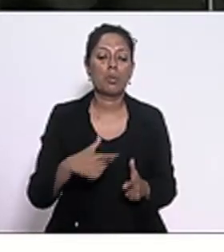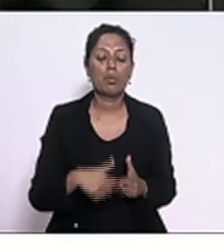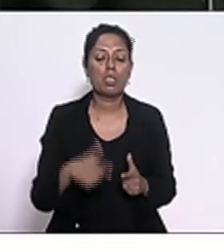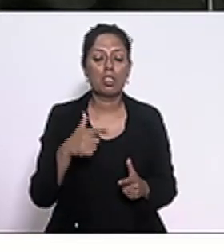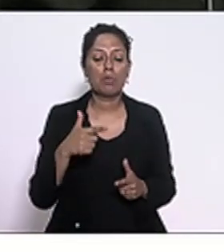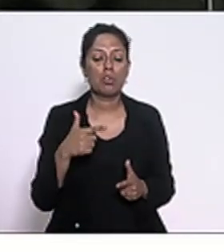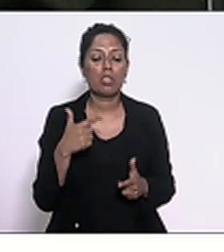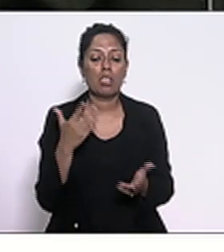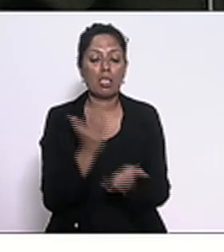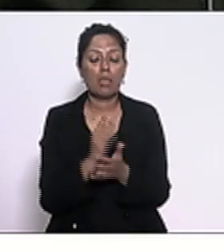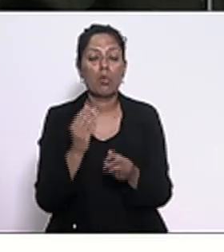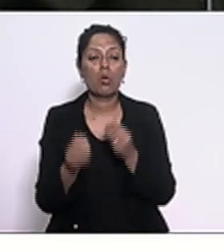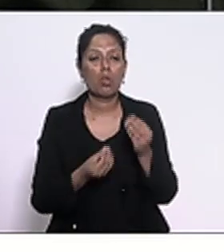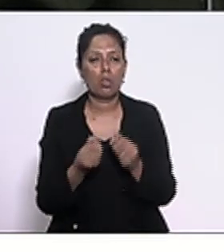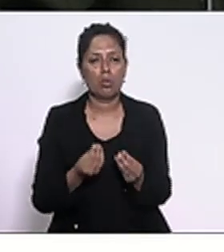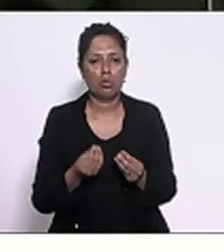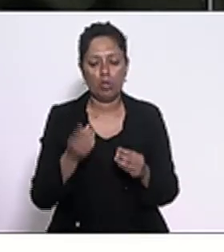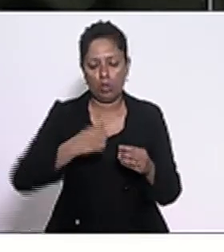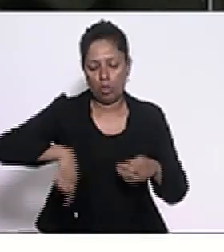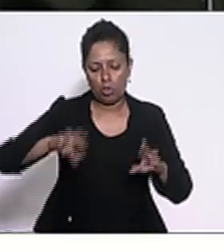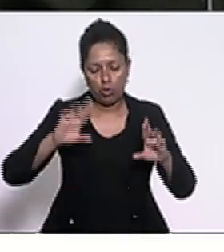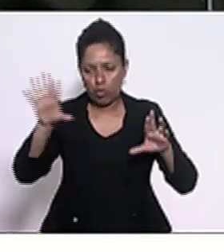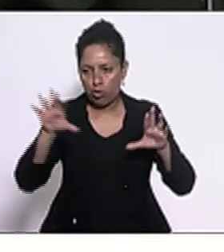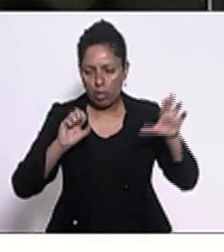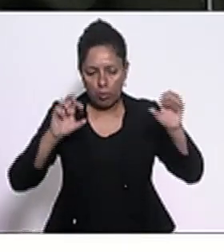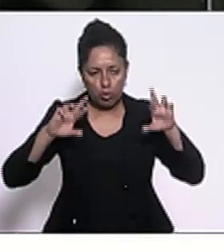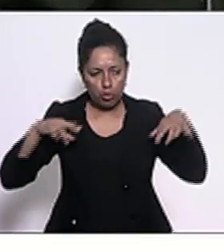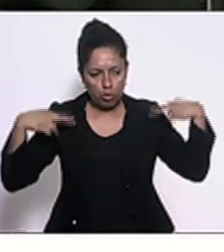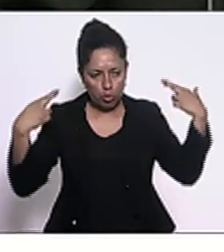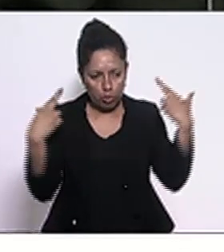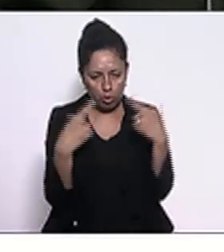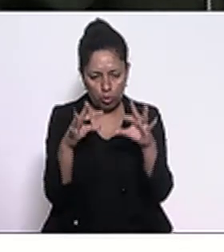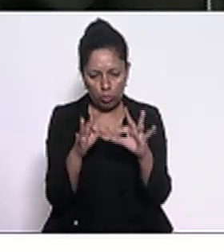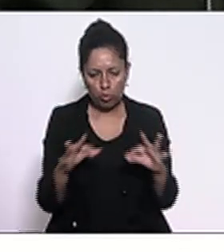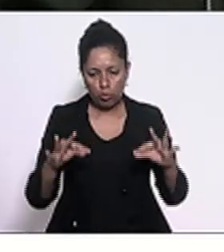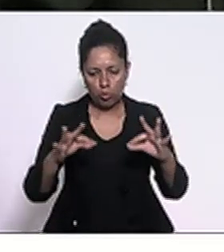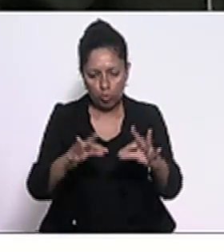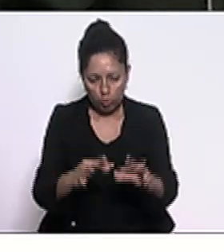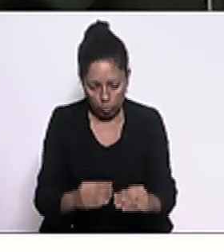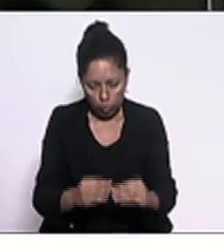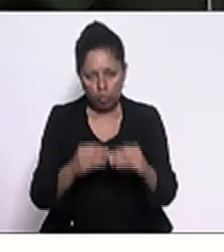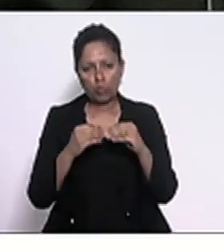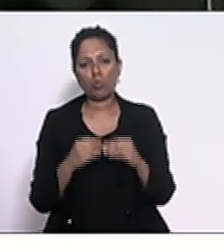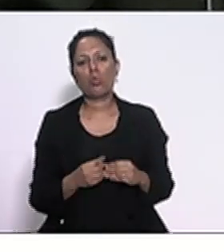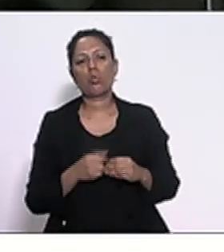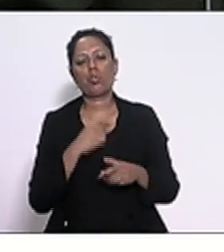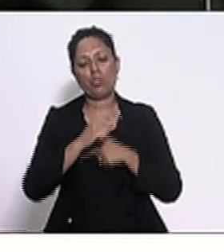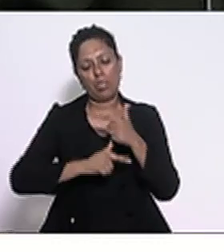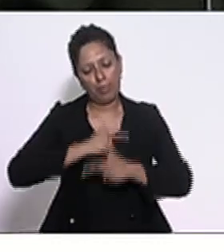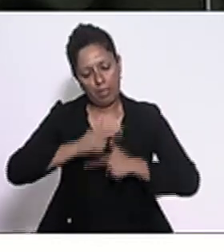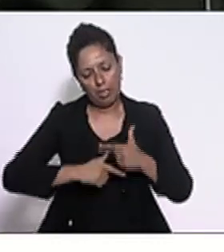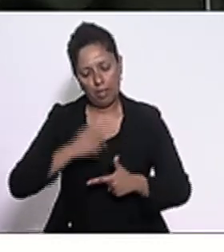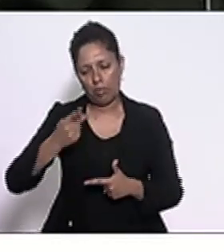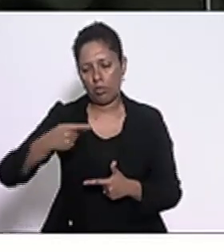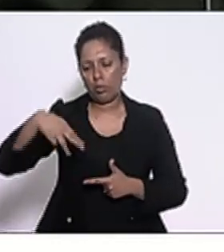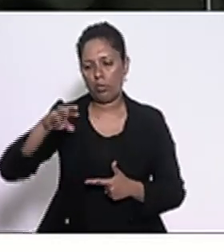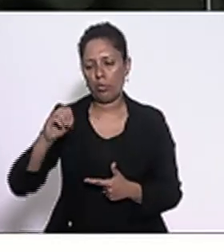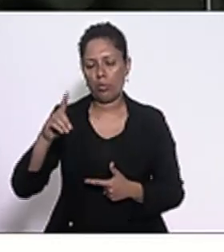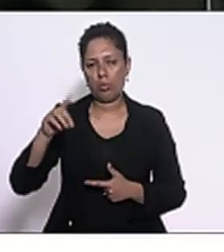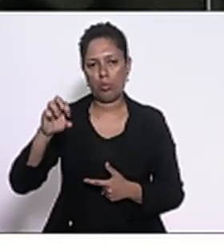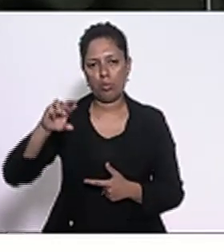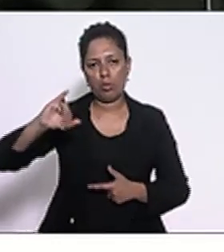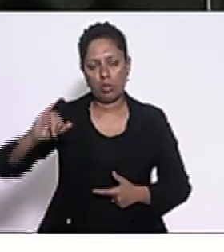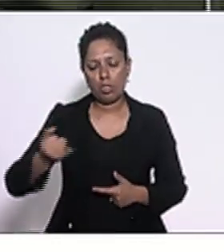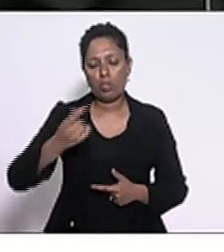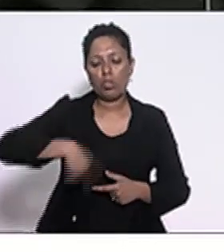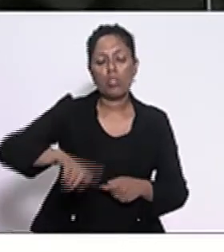com os servidores. Nós reunimos todos os servidores e falamos, estamos apanhando na TV o tempo todo e a nossa proposta